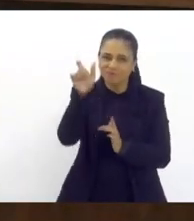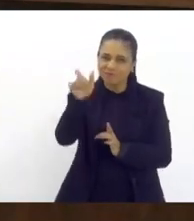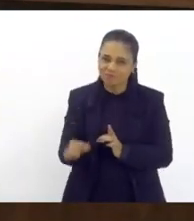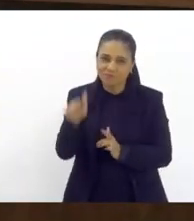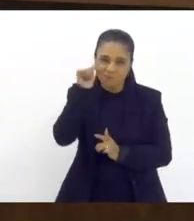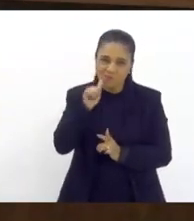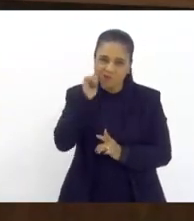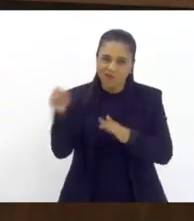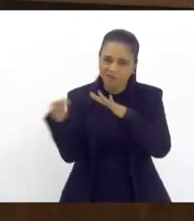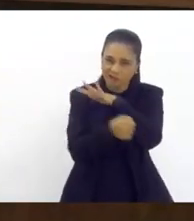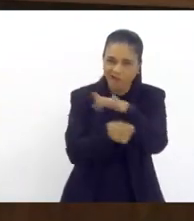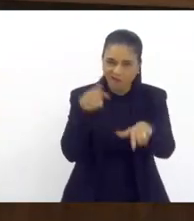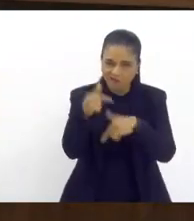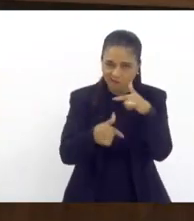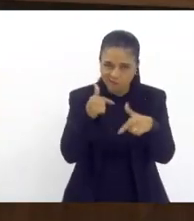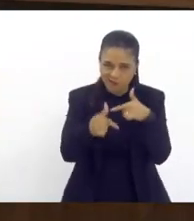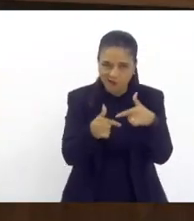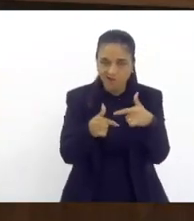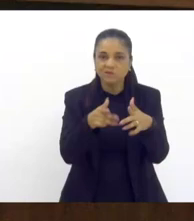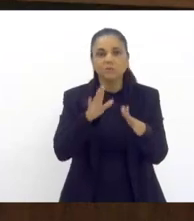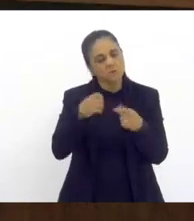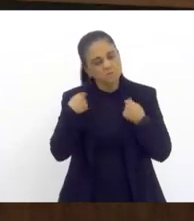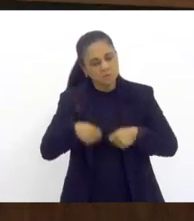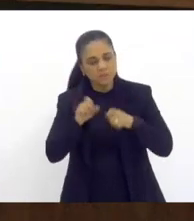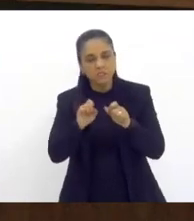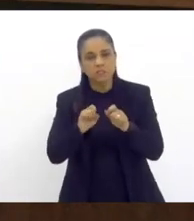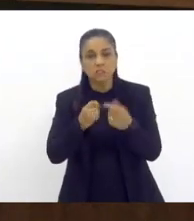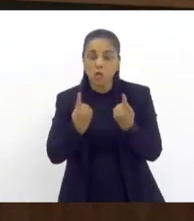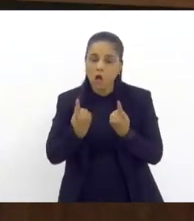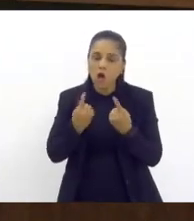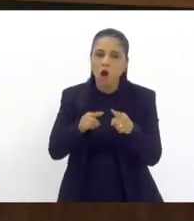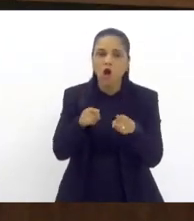no mercado de trabalho e que precisa ser combatida de maneira